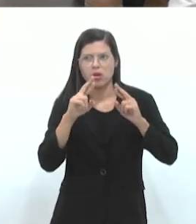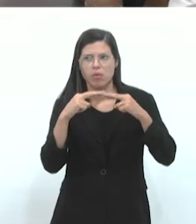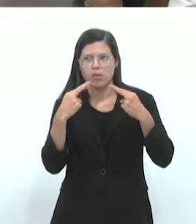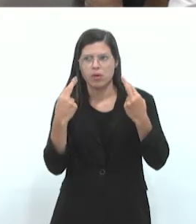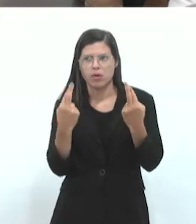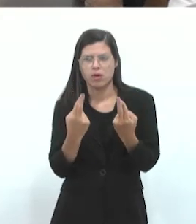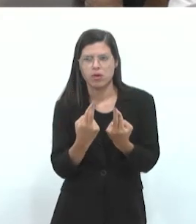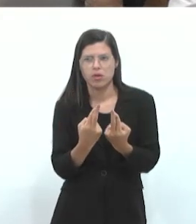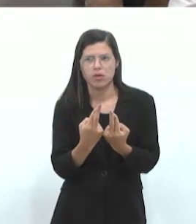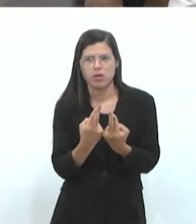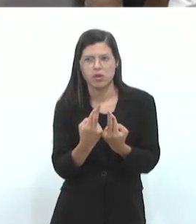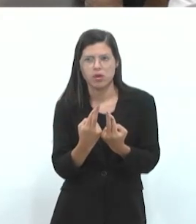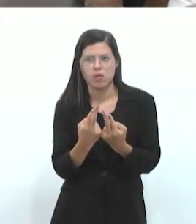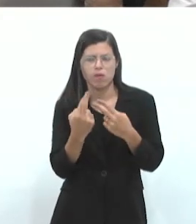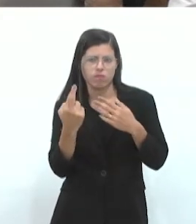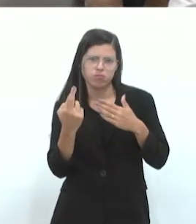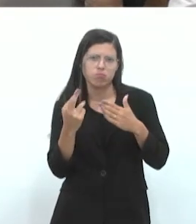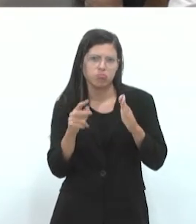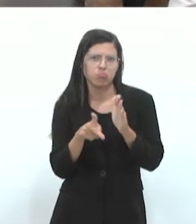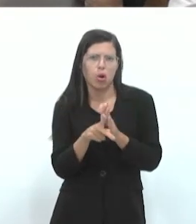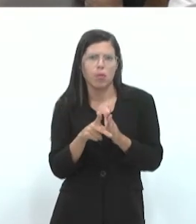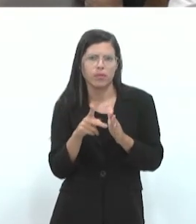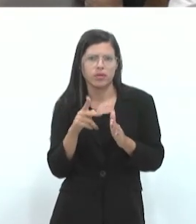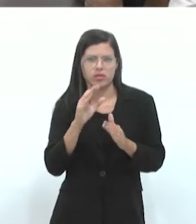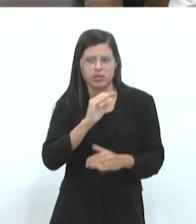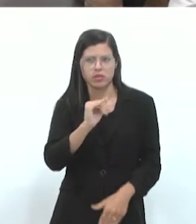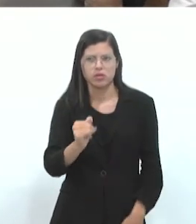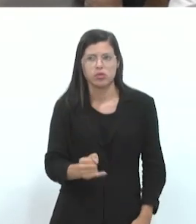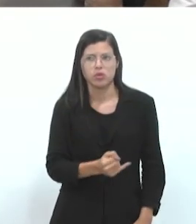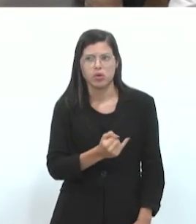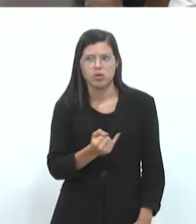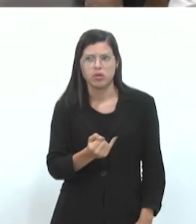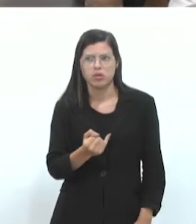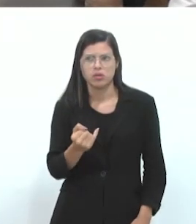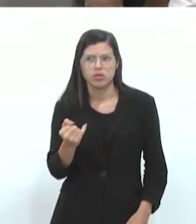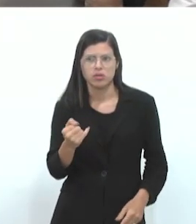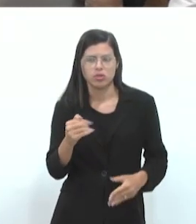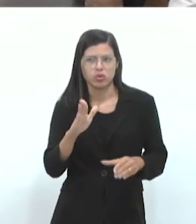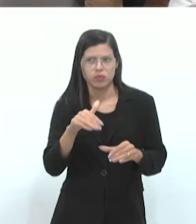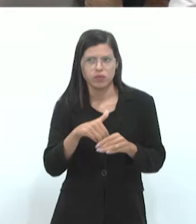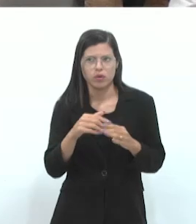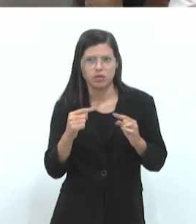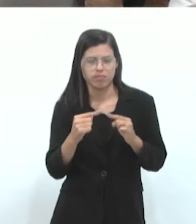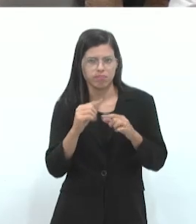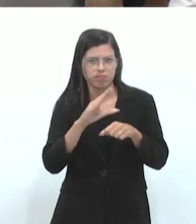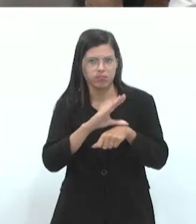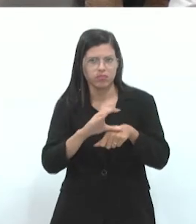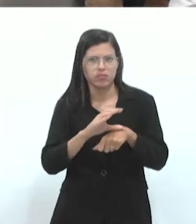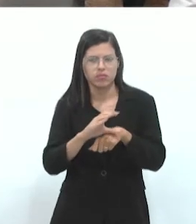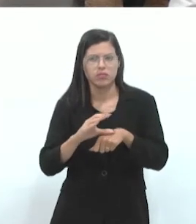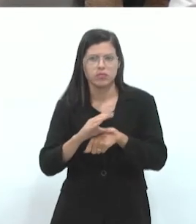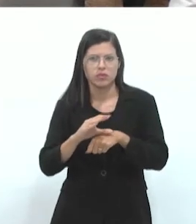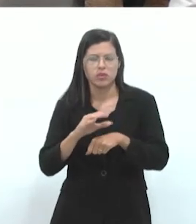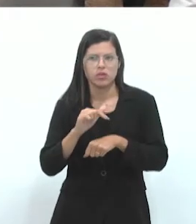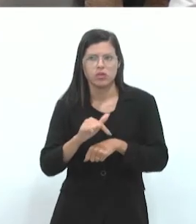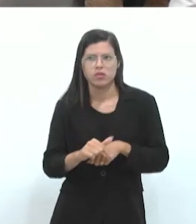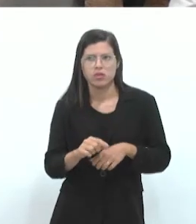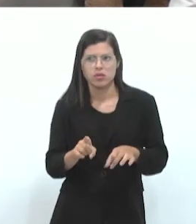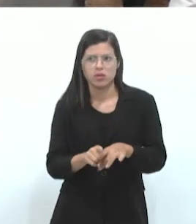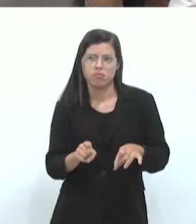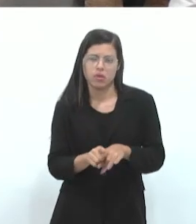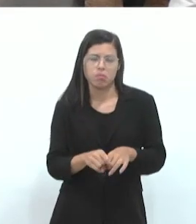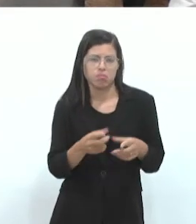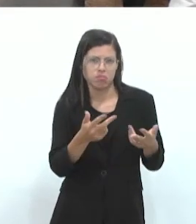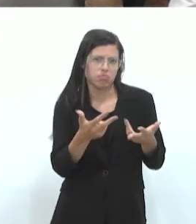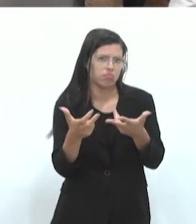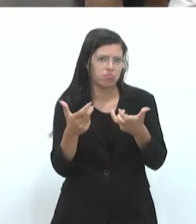conjunta, mas uma sessão formal da CCJ, a gente delibera a constitucionalidade do PL de Vossa Excelência nessa ocasião, já ouvindo as demais comissões, se for